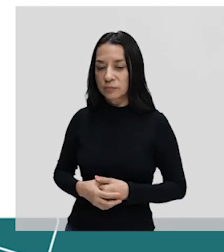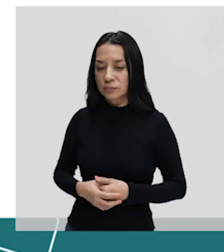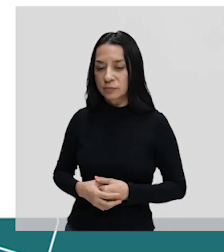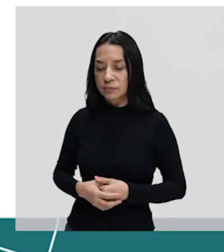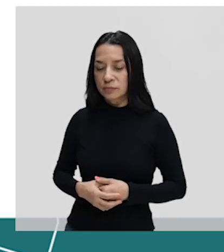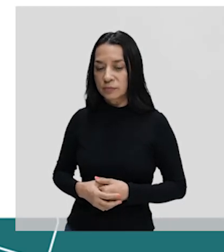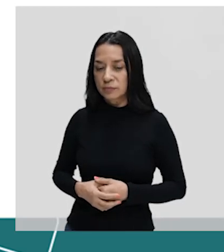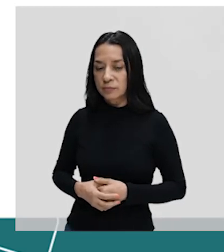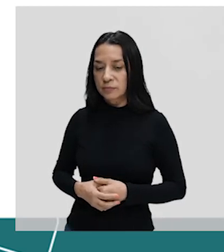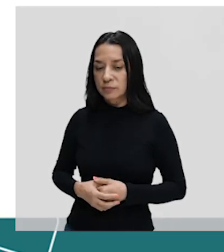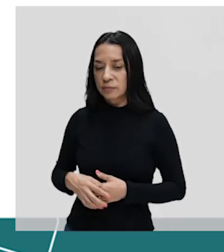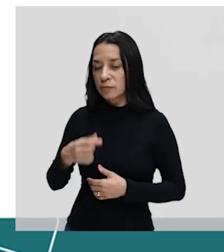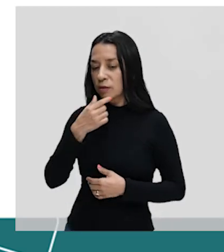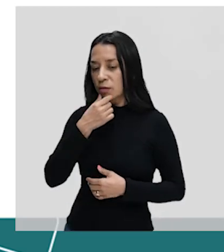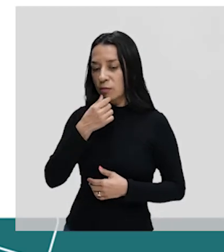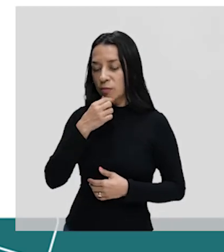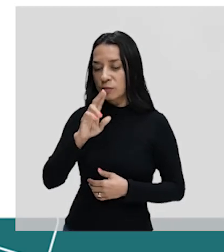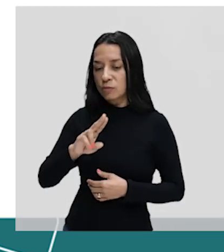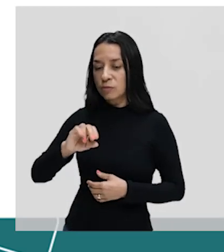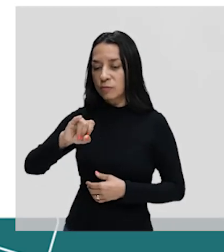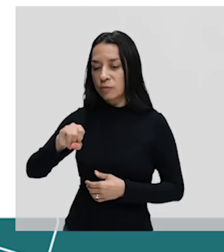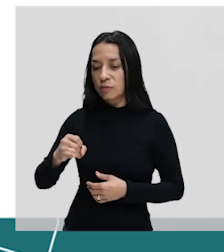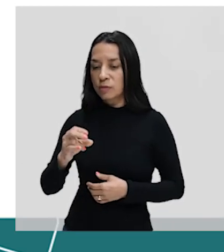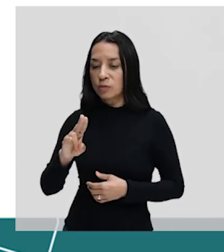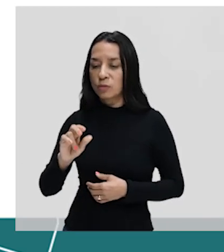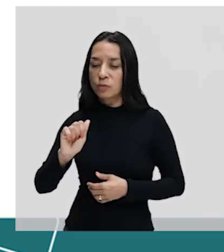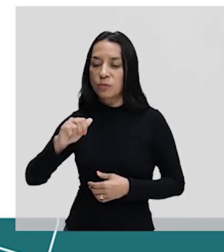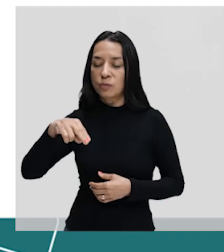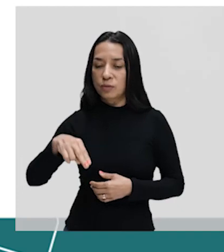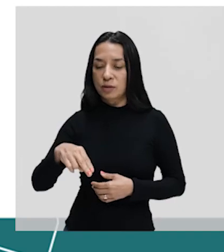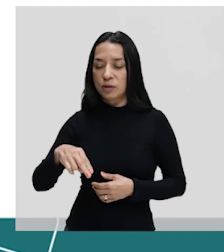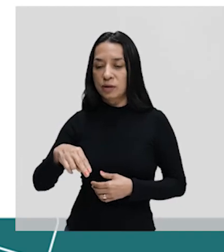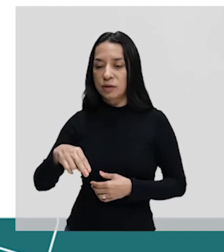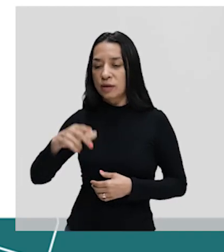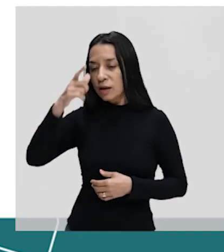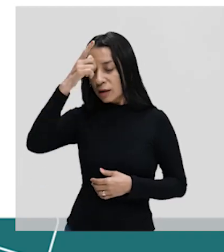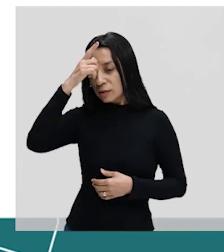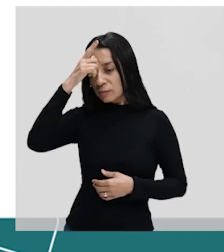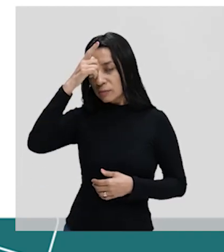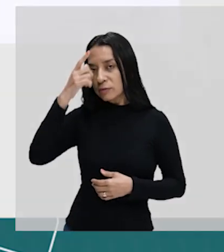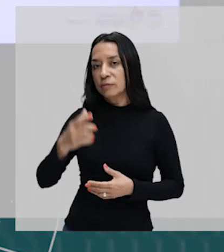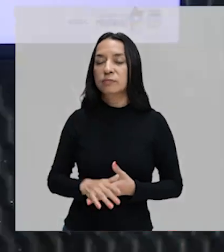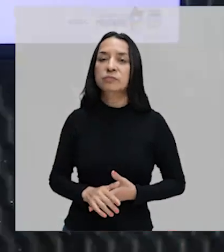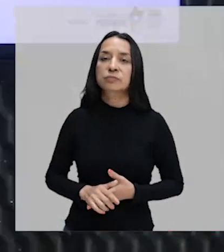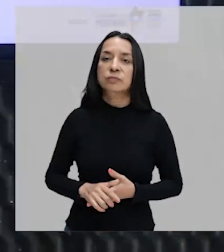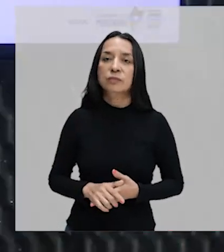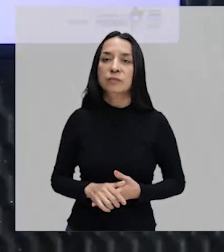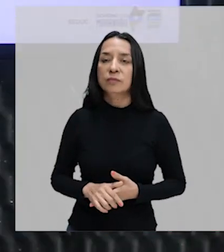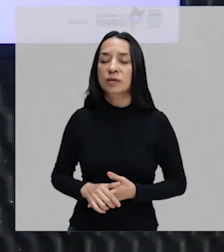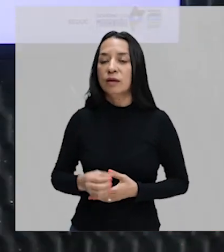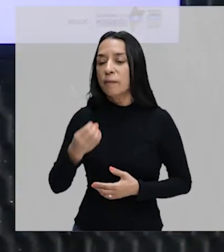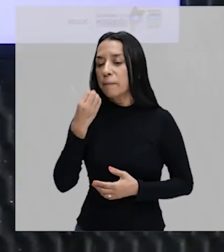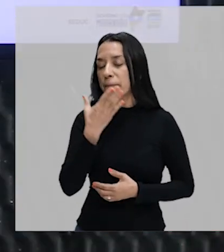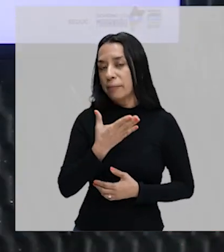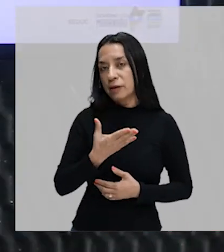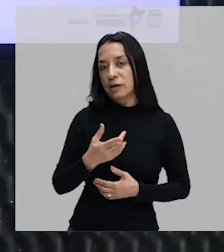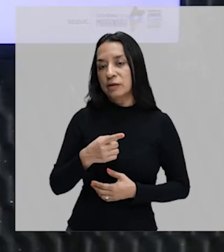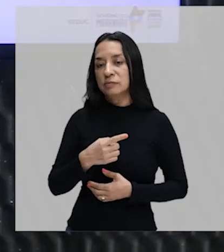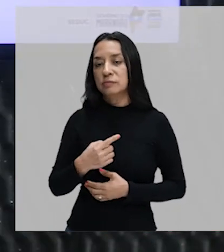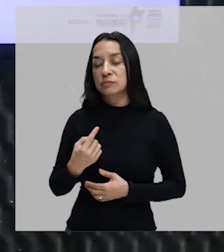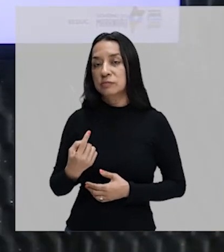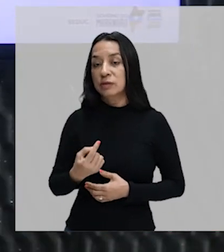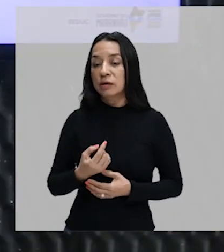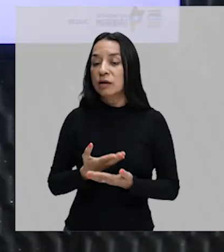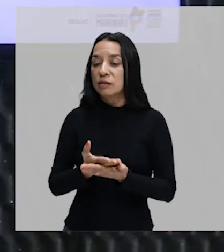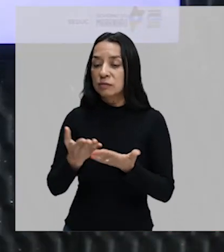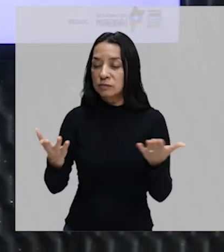É alemã. É alemã. Bem, vocês vão conseguir assimilar melhor